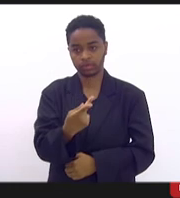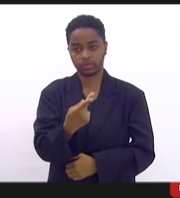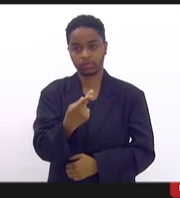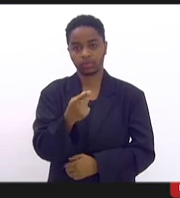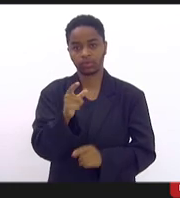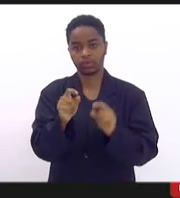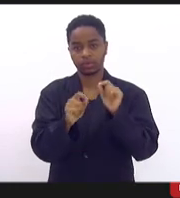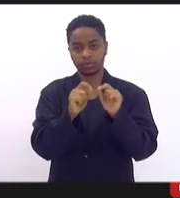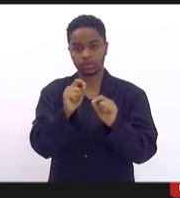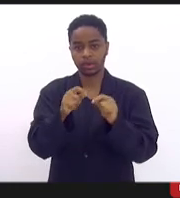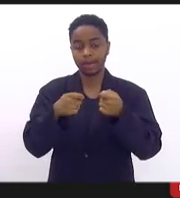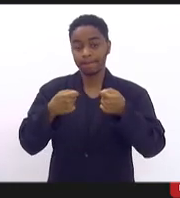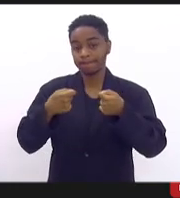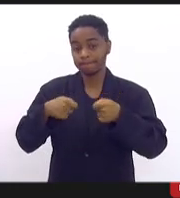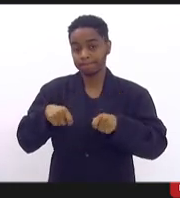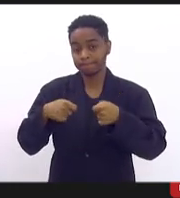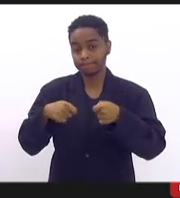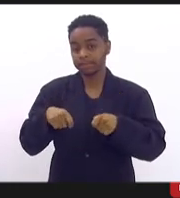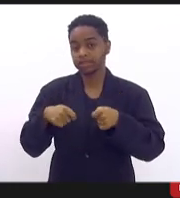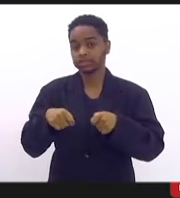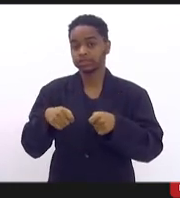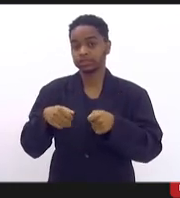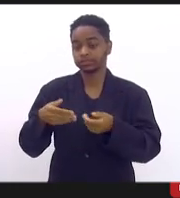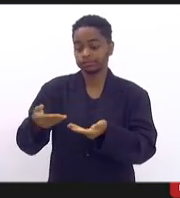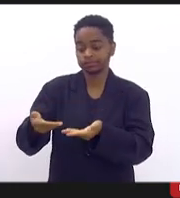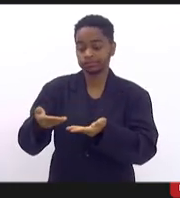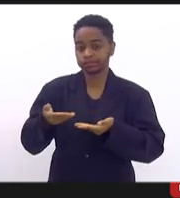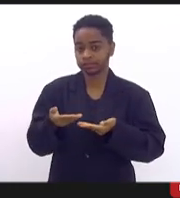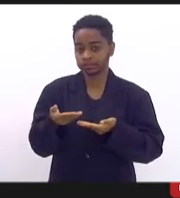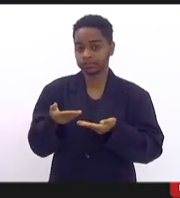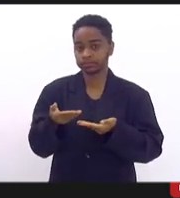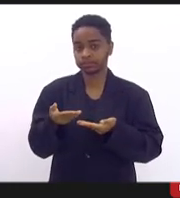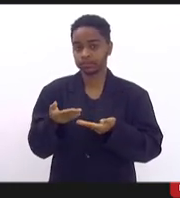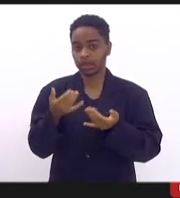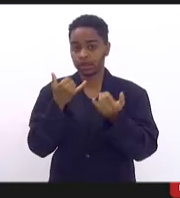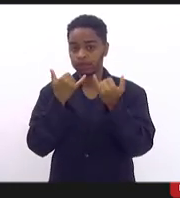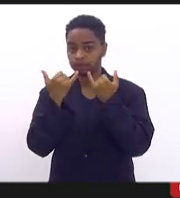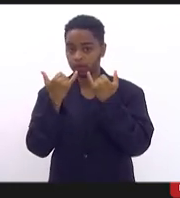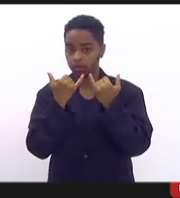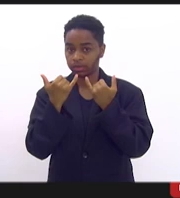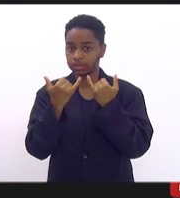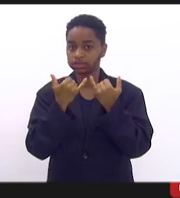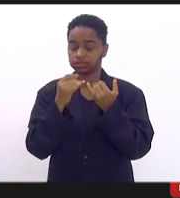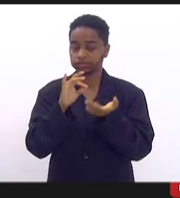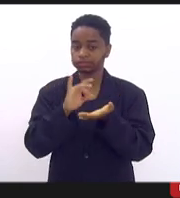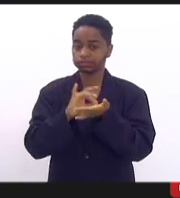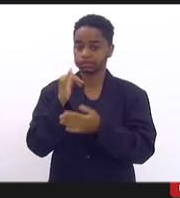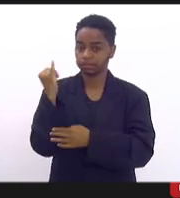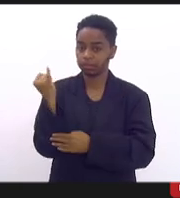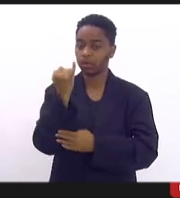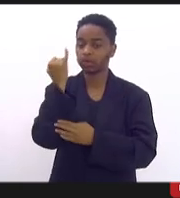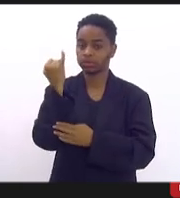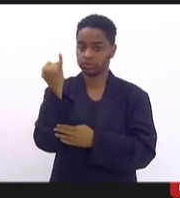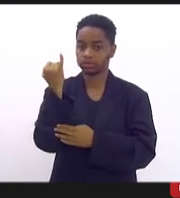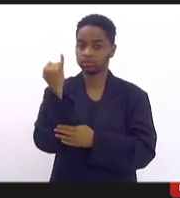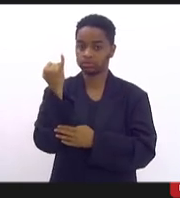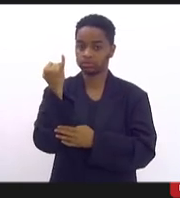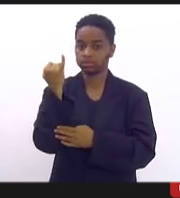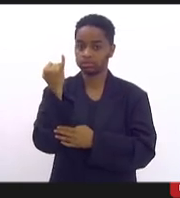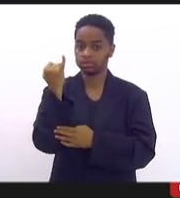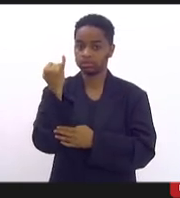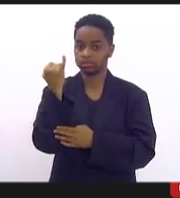a necessidade do recebimento de informações que são fundamentais, né,